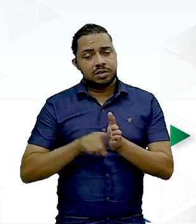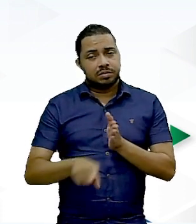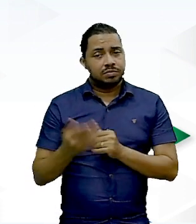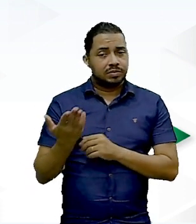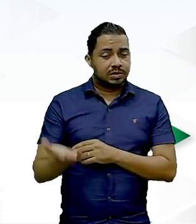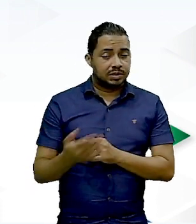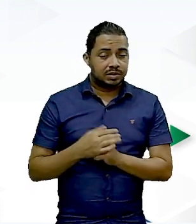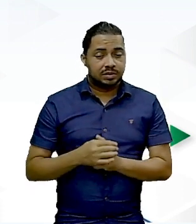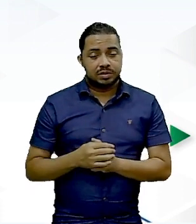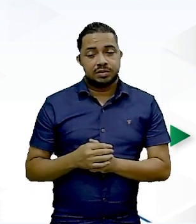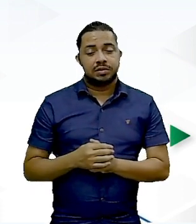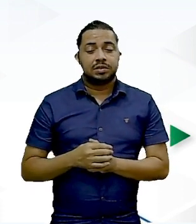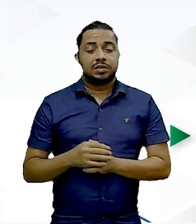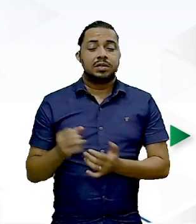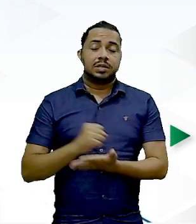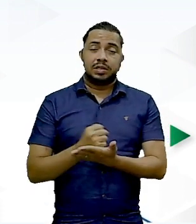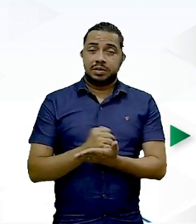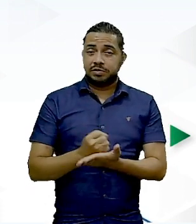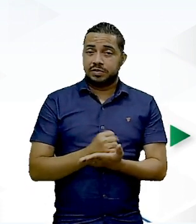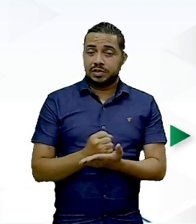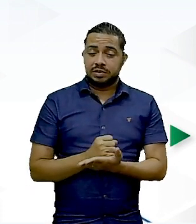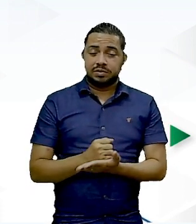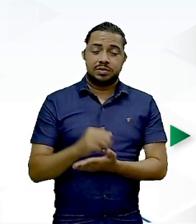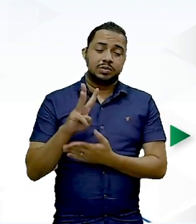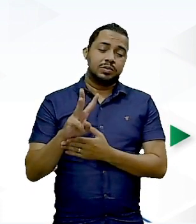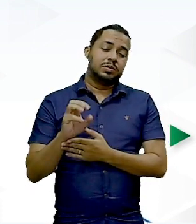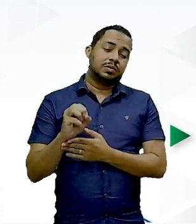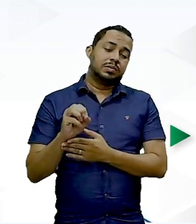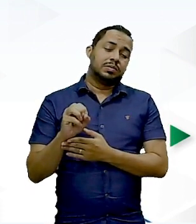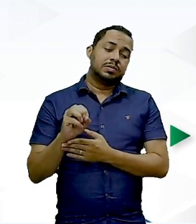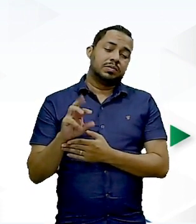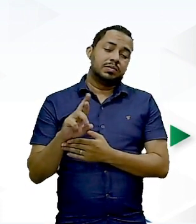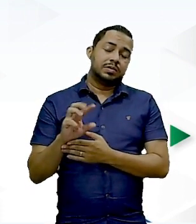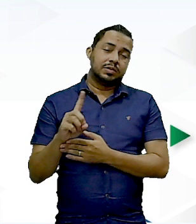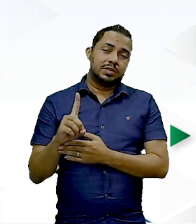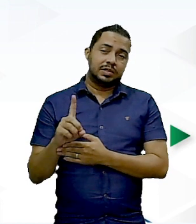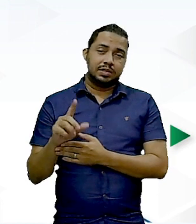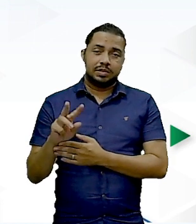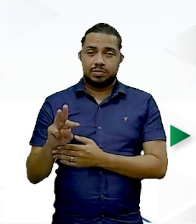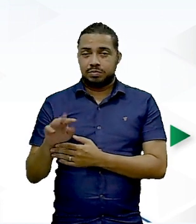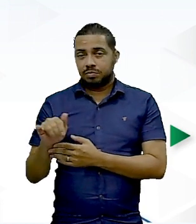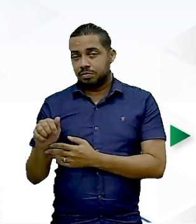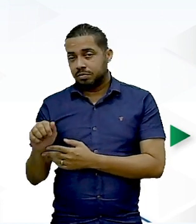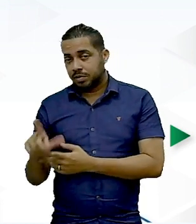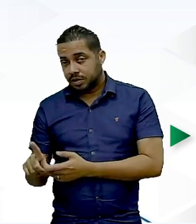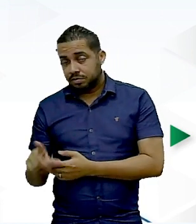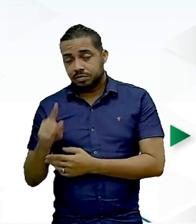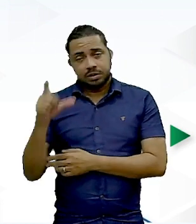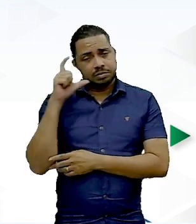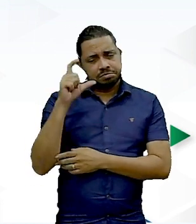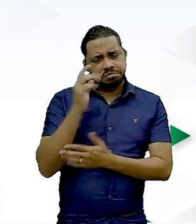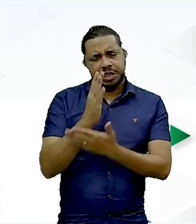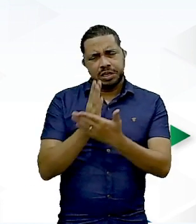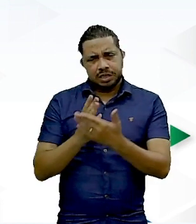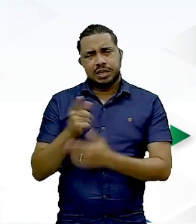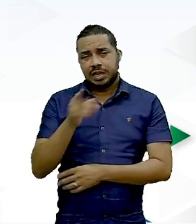você, a gamificação, o WordWall. O WordWall é muito interessante e como ele é gratuito, eu trago para vocês, tá?